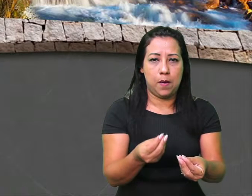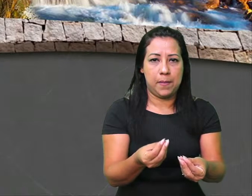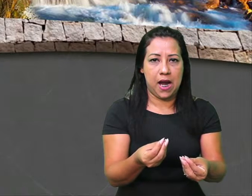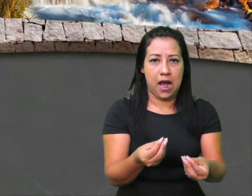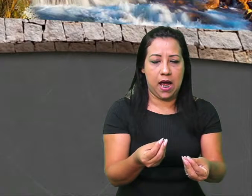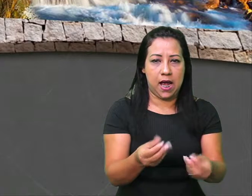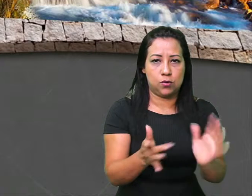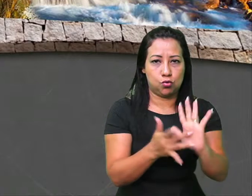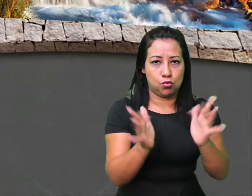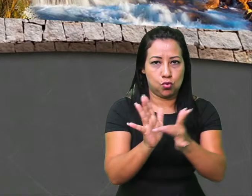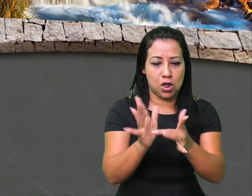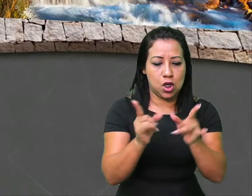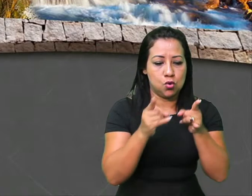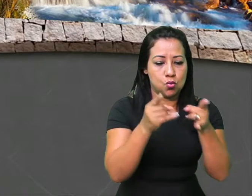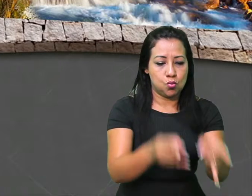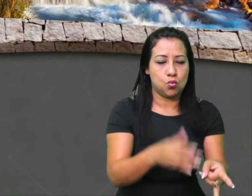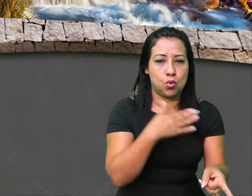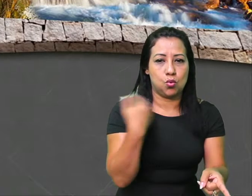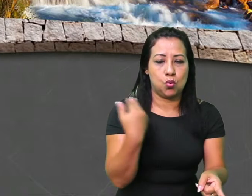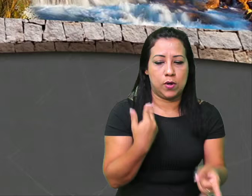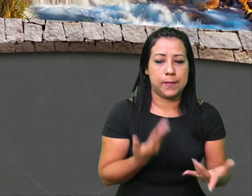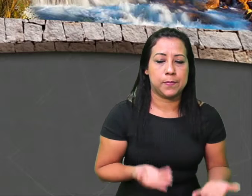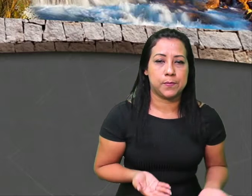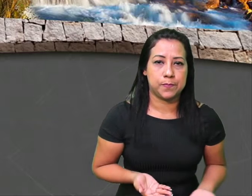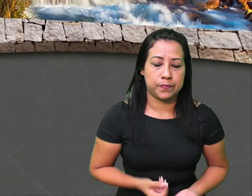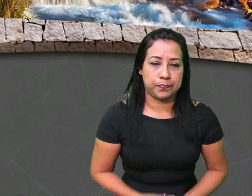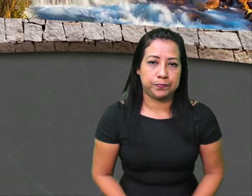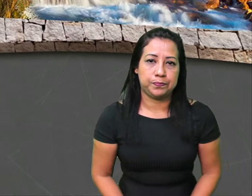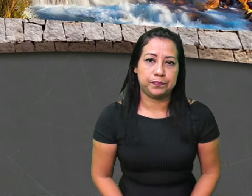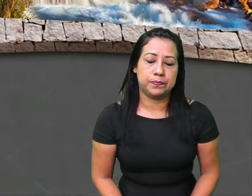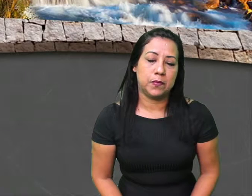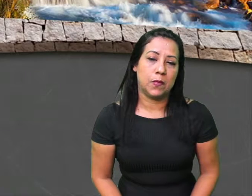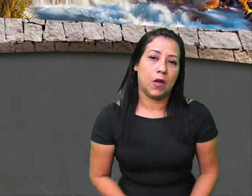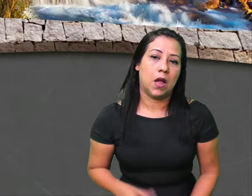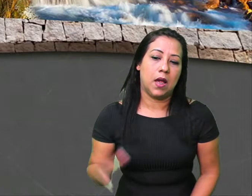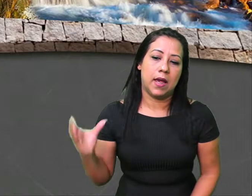que as cidades começaram em qual região no planeta?